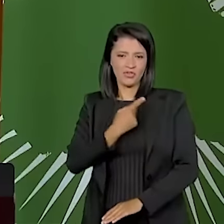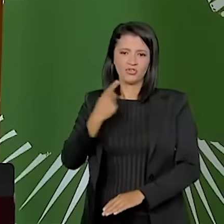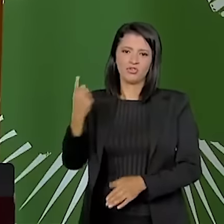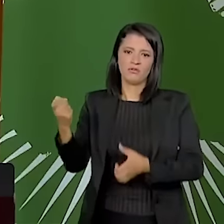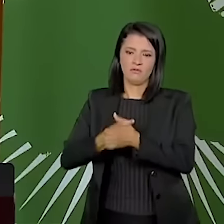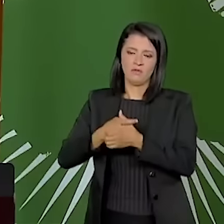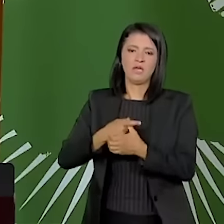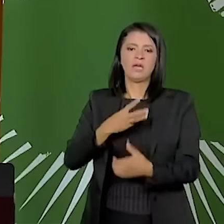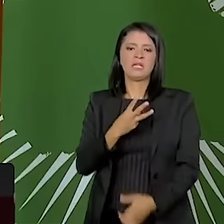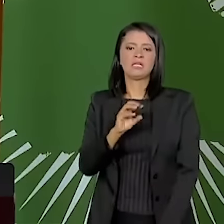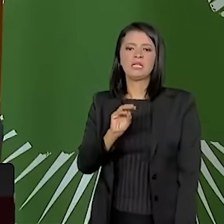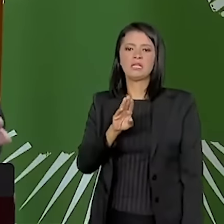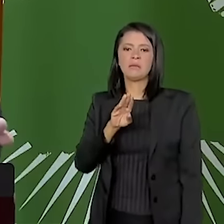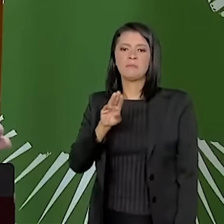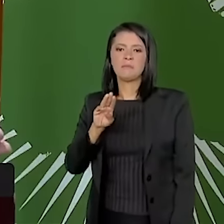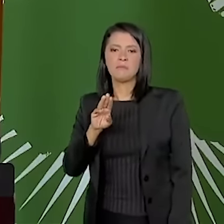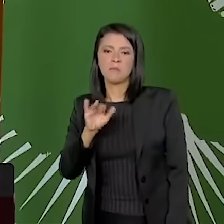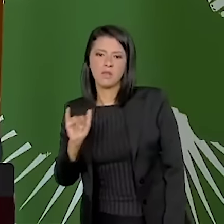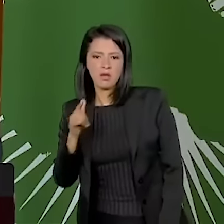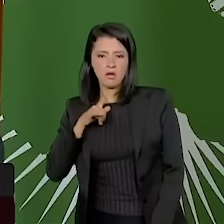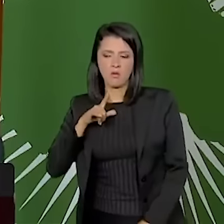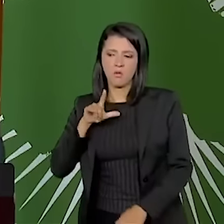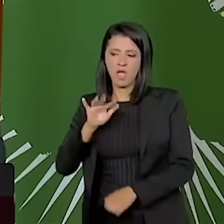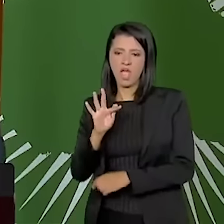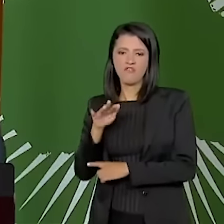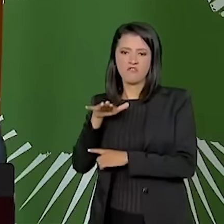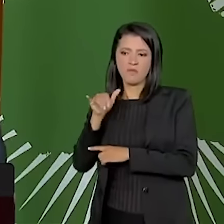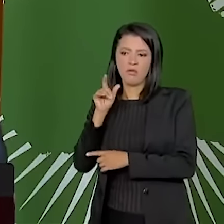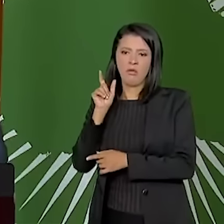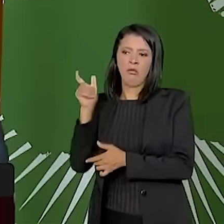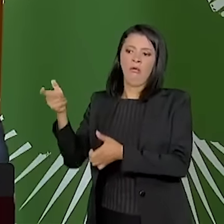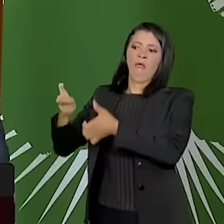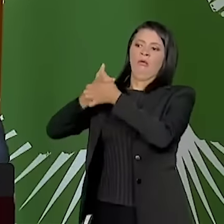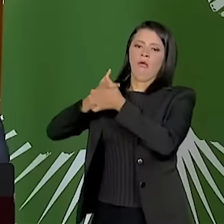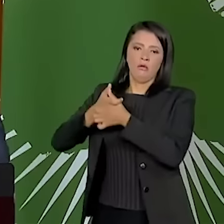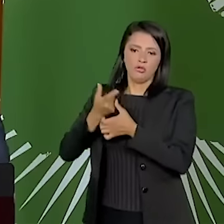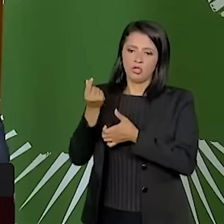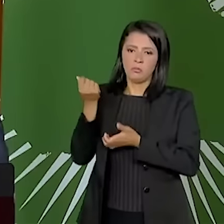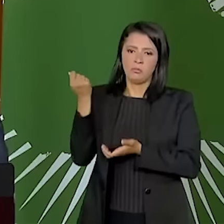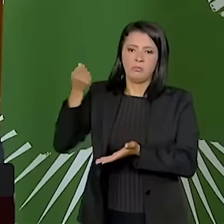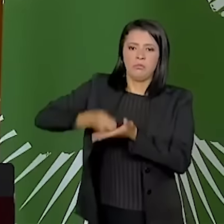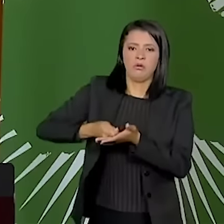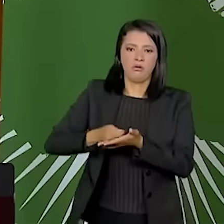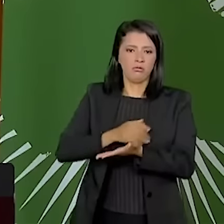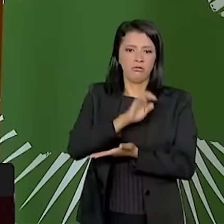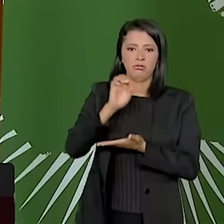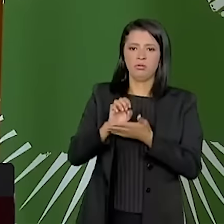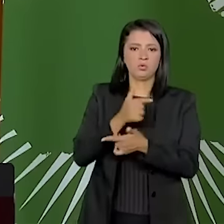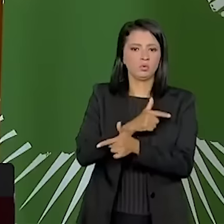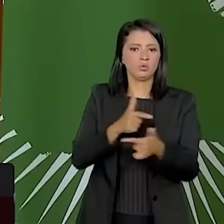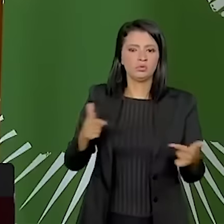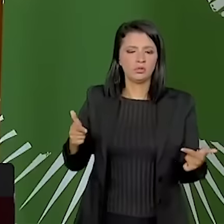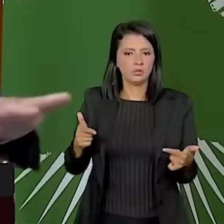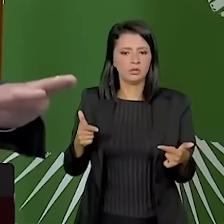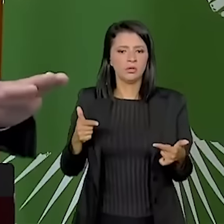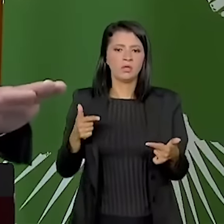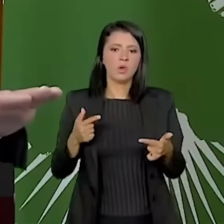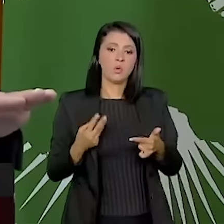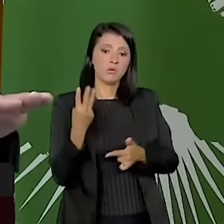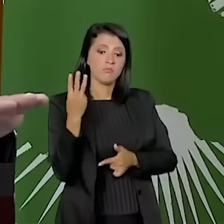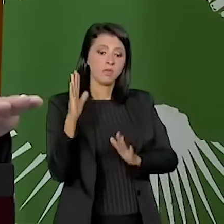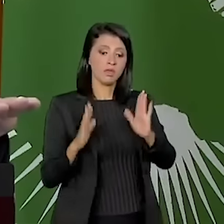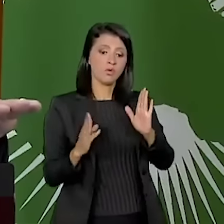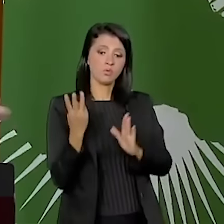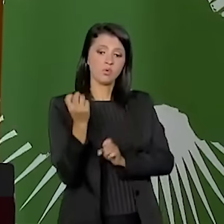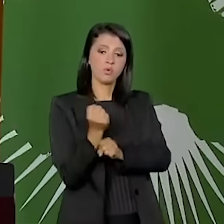FMI. A gente não tinha dinheiro para pagar as nossas exportações. Ou seja, nós em apenas 3 anos resolvemos